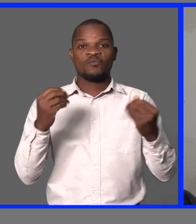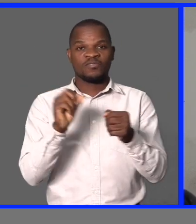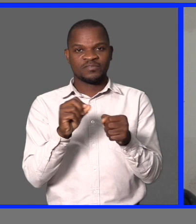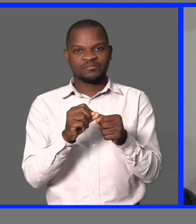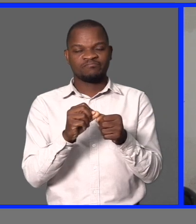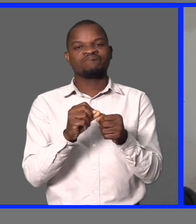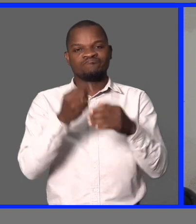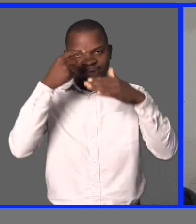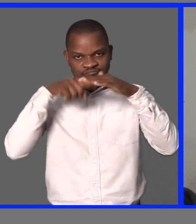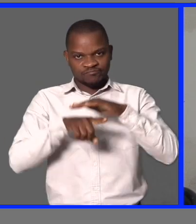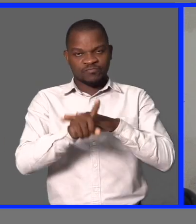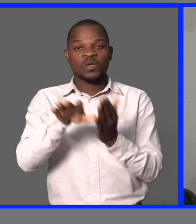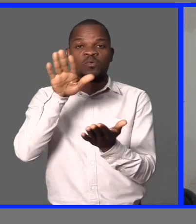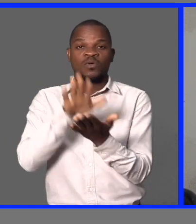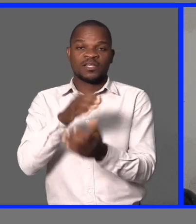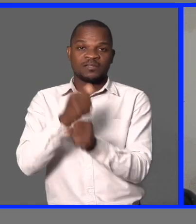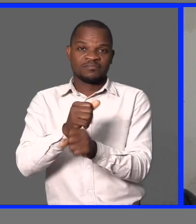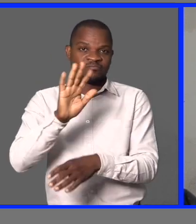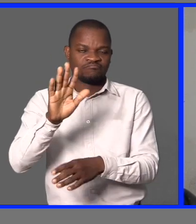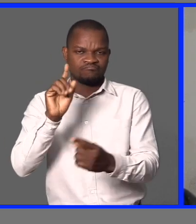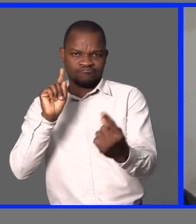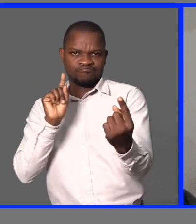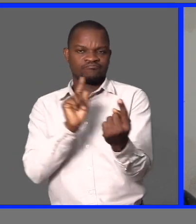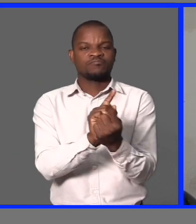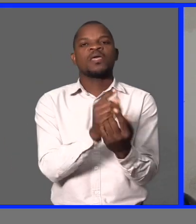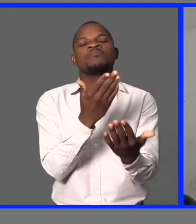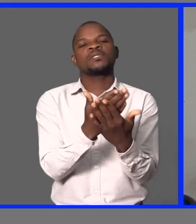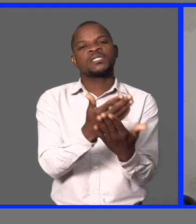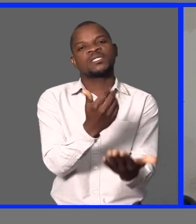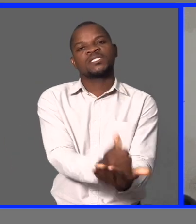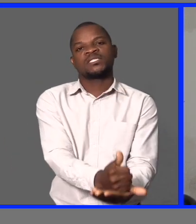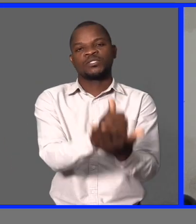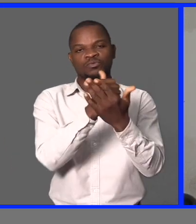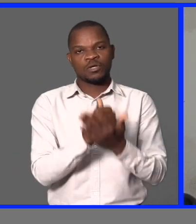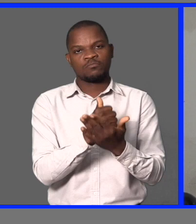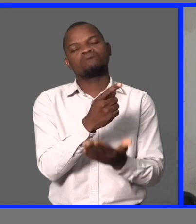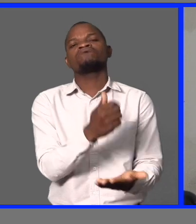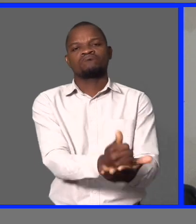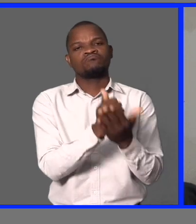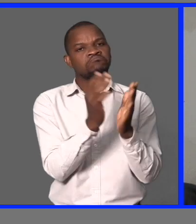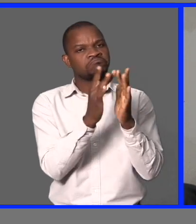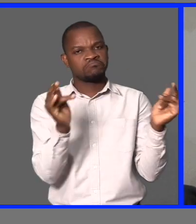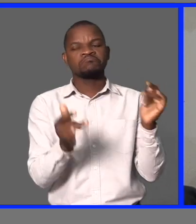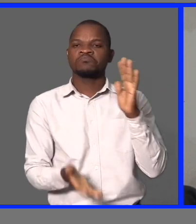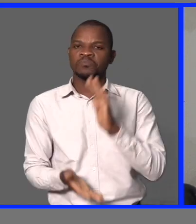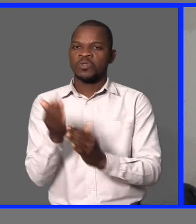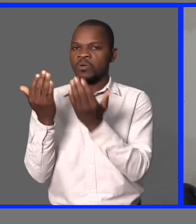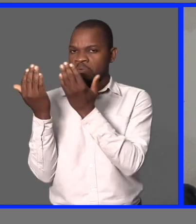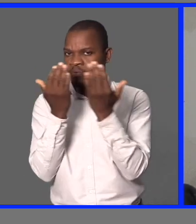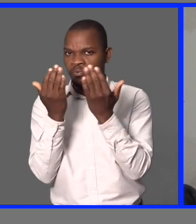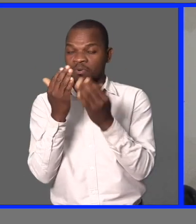ela para poder pedir a bolsa de estudo. Assim, ela concedeu-me a bolsa. Então, eu comecei a estudar lá